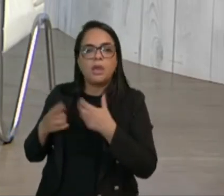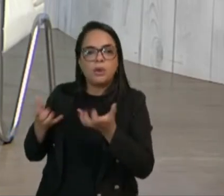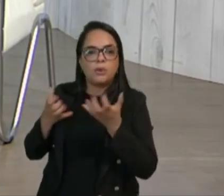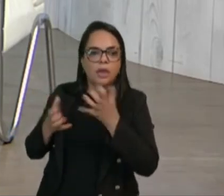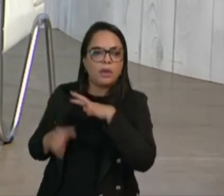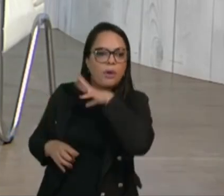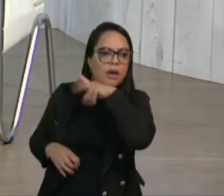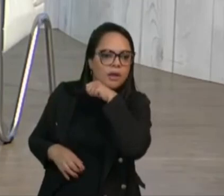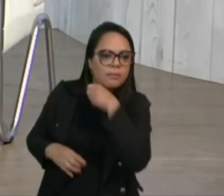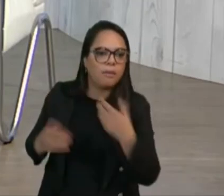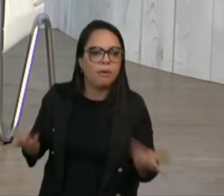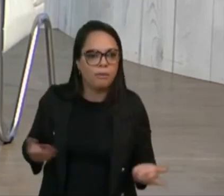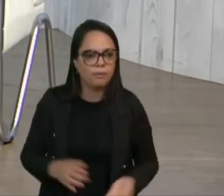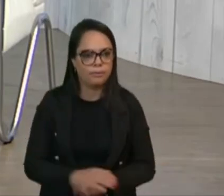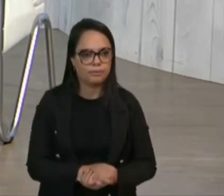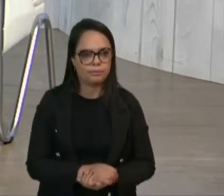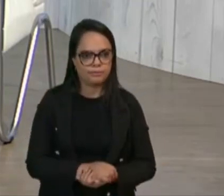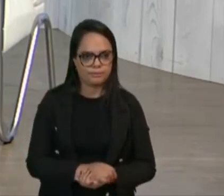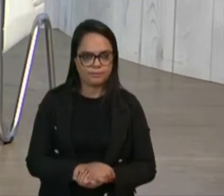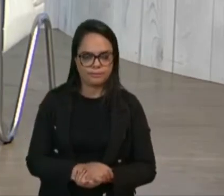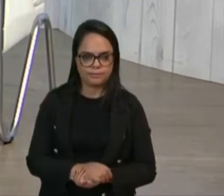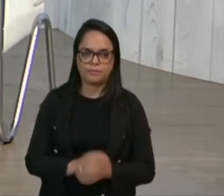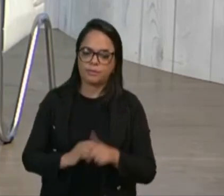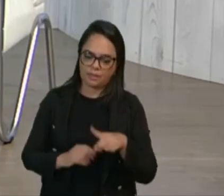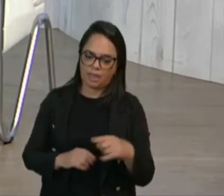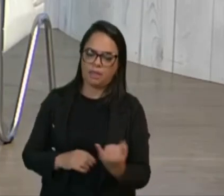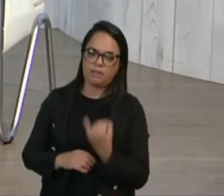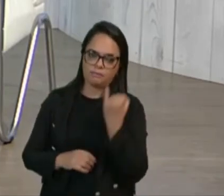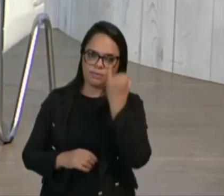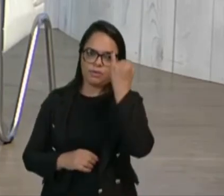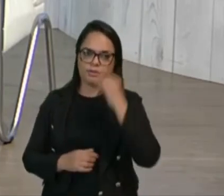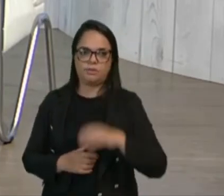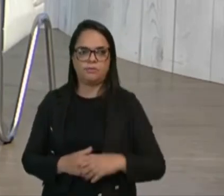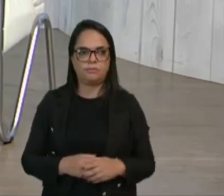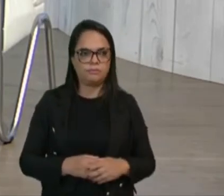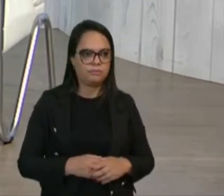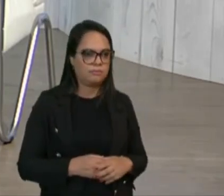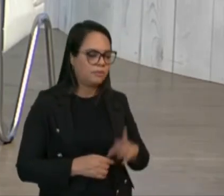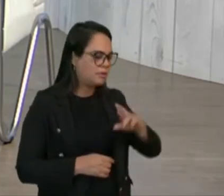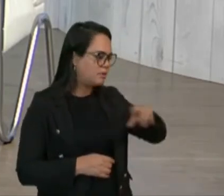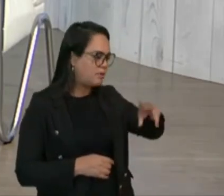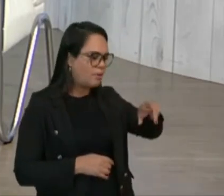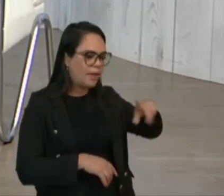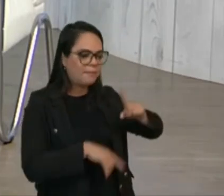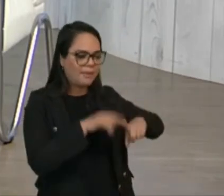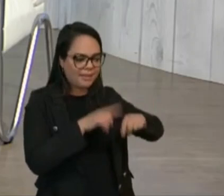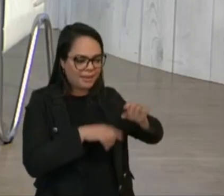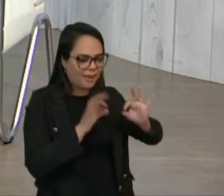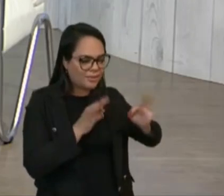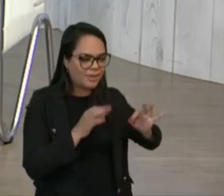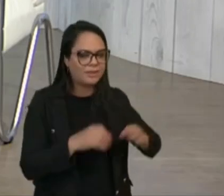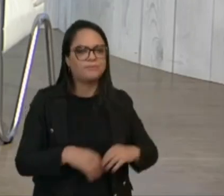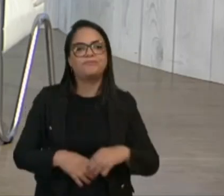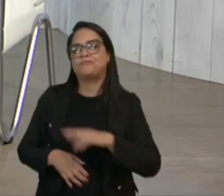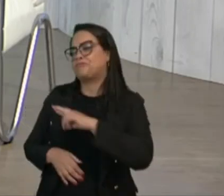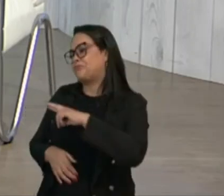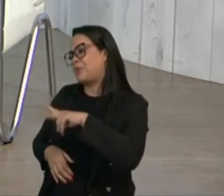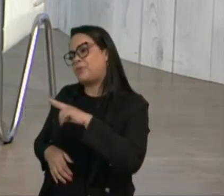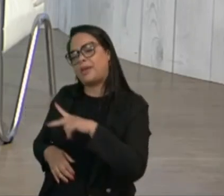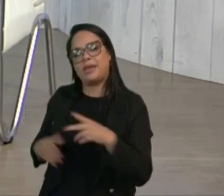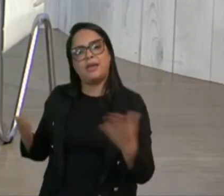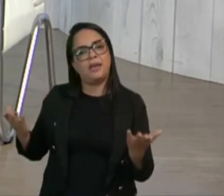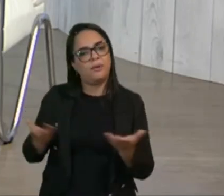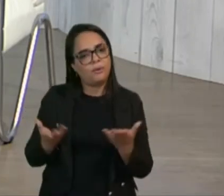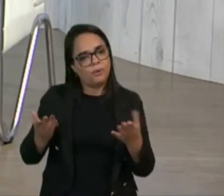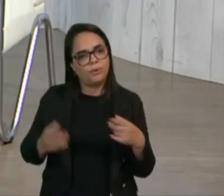de estimação? Né? Isso é muito importante. E eles não são objetos para serem Não são descartados. objetos, né? Hoje